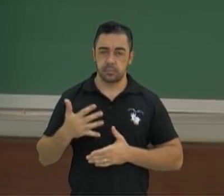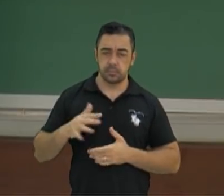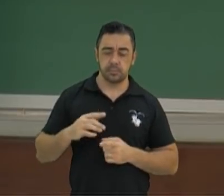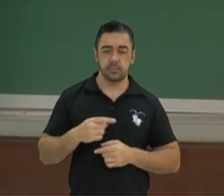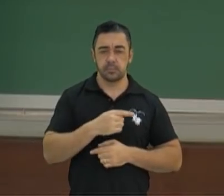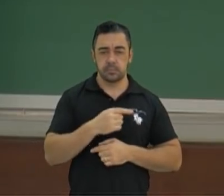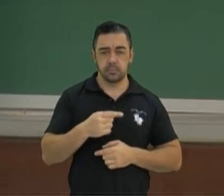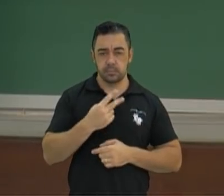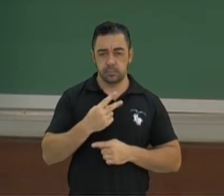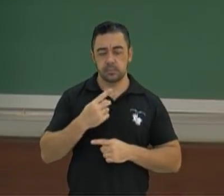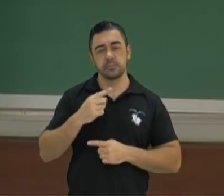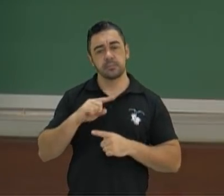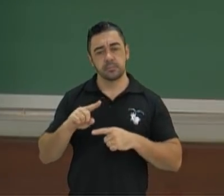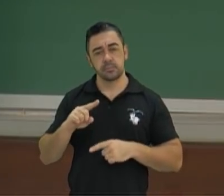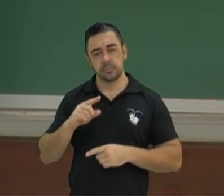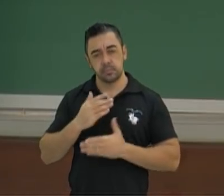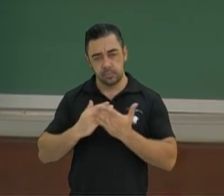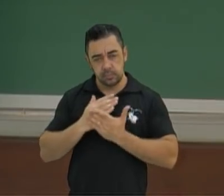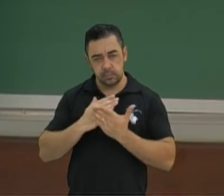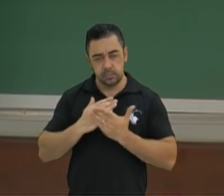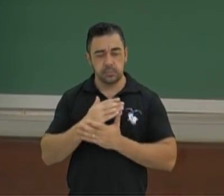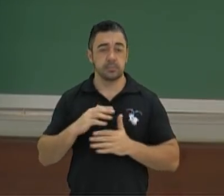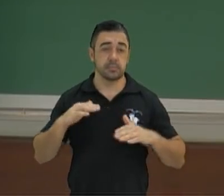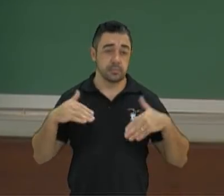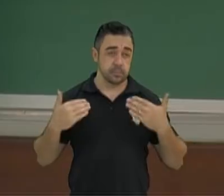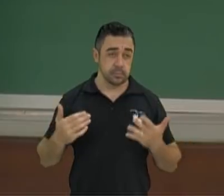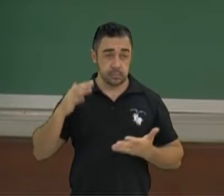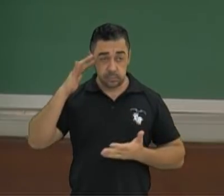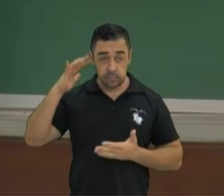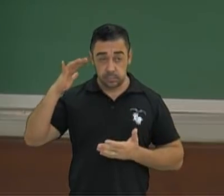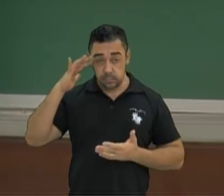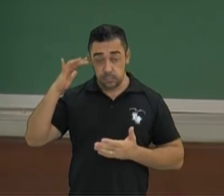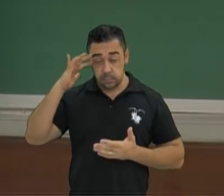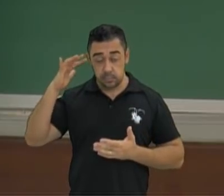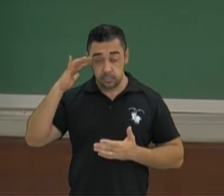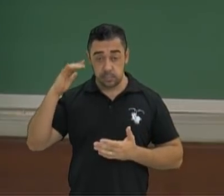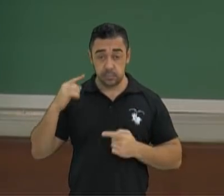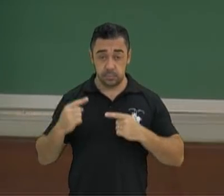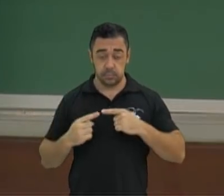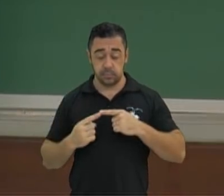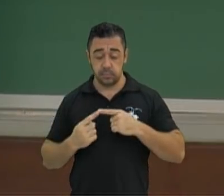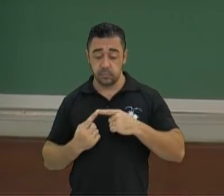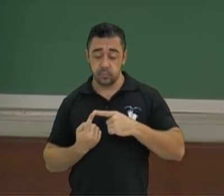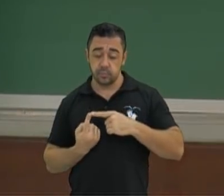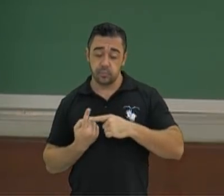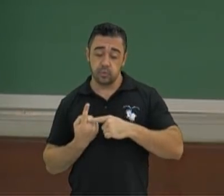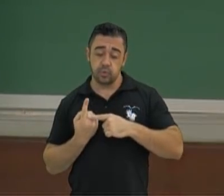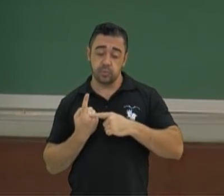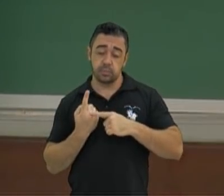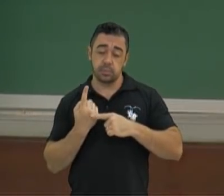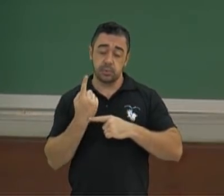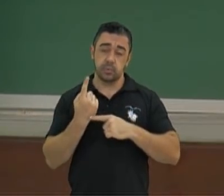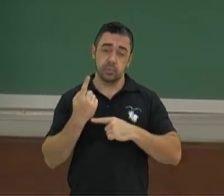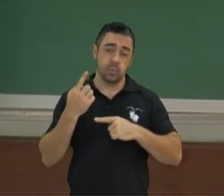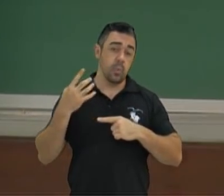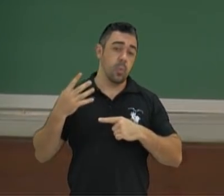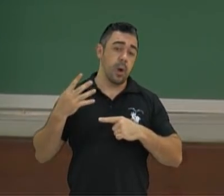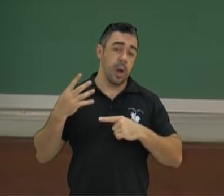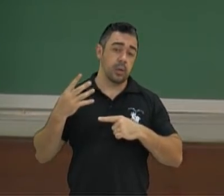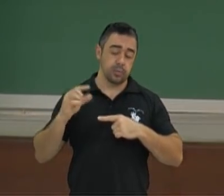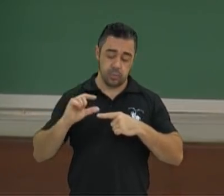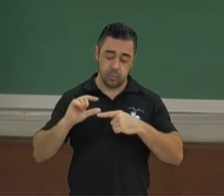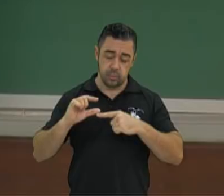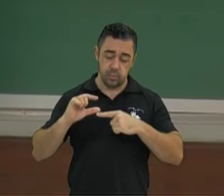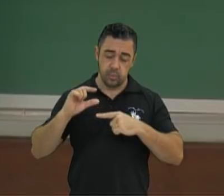menos 2,5 graus. E vamos supor, então, que essa temperatura tenha subido 4 graus. Quando a gente